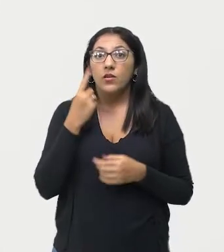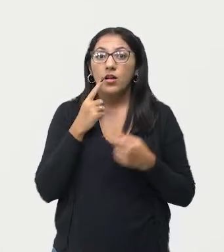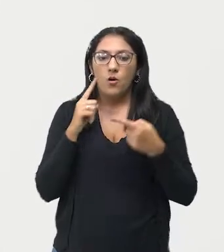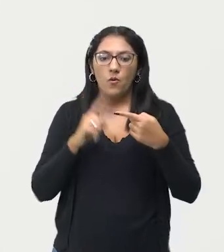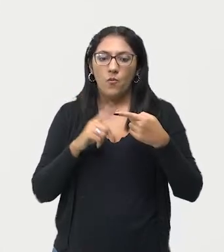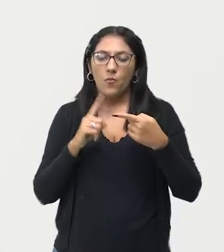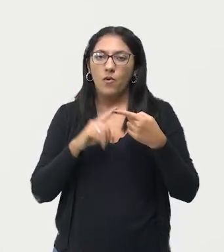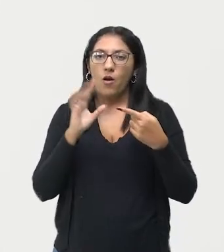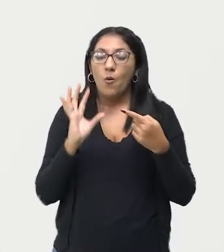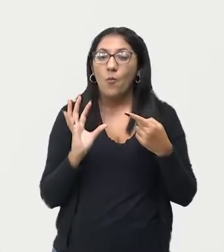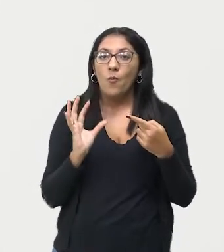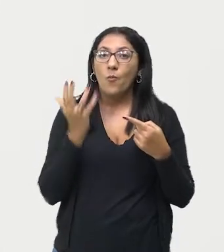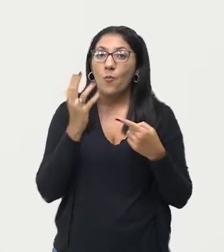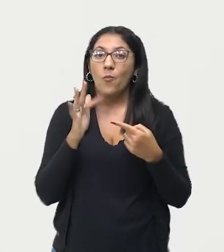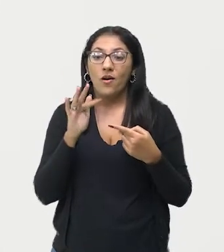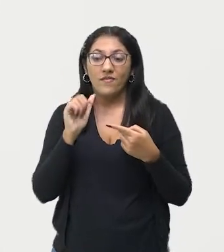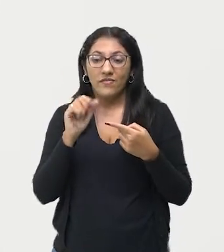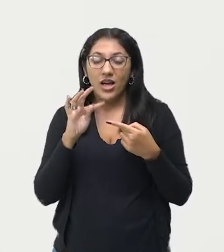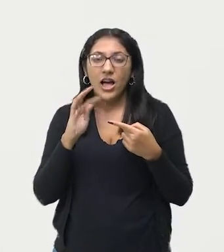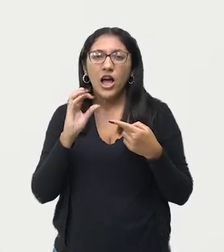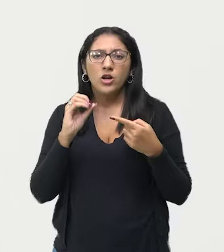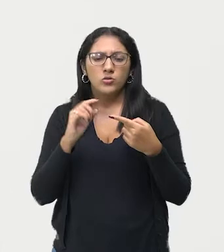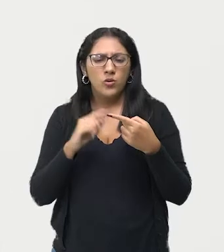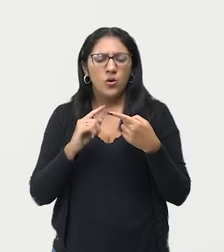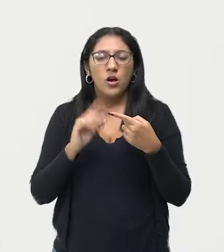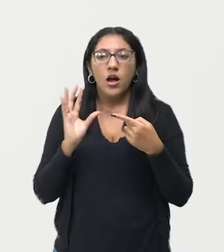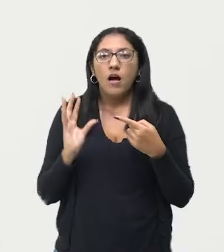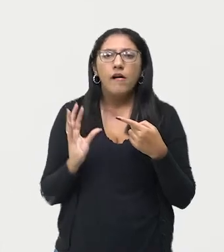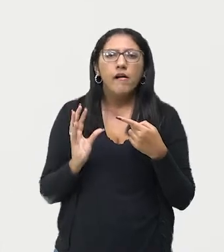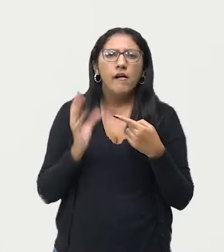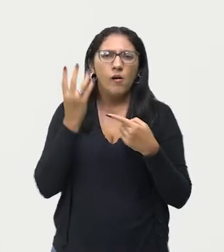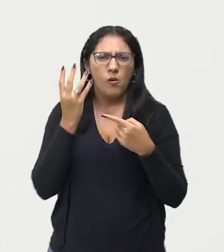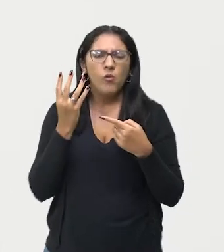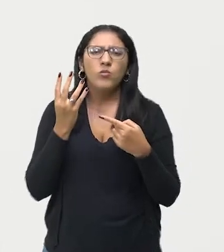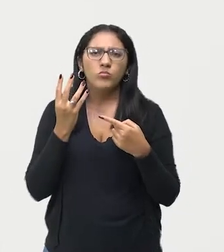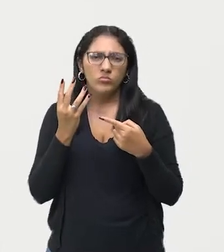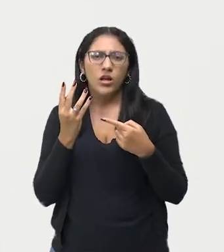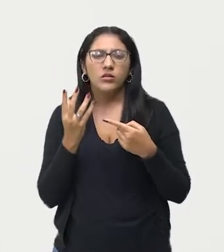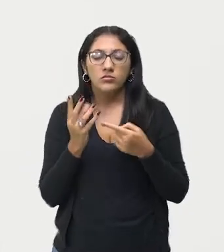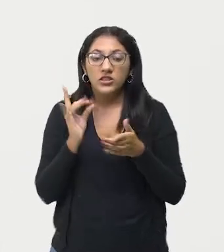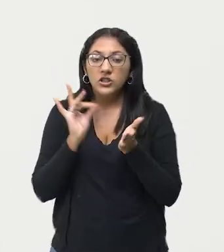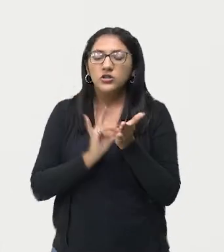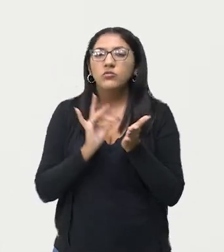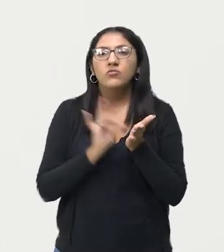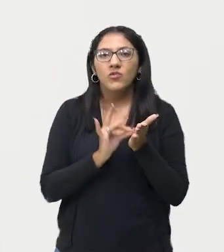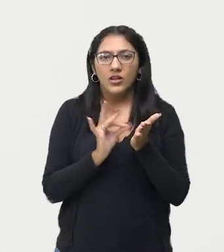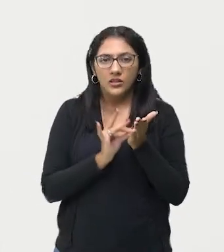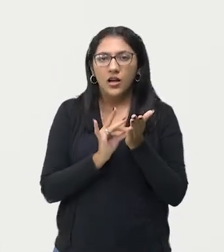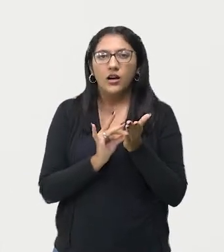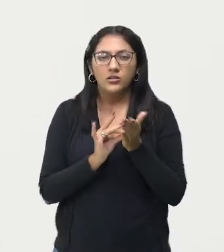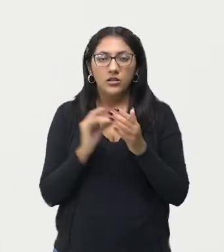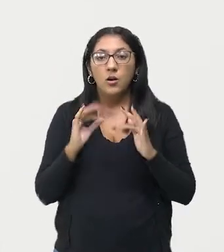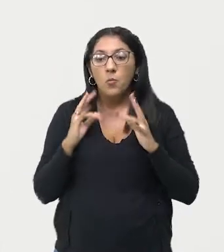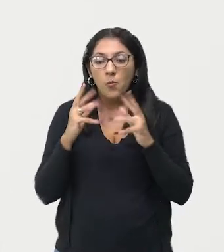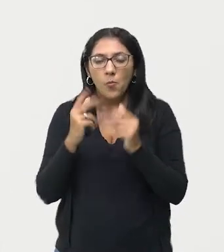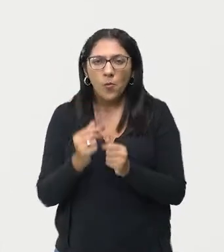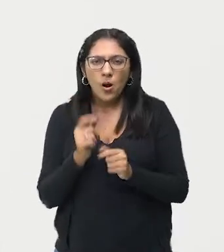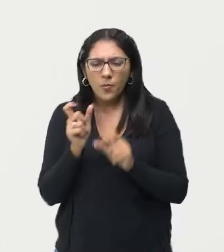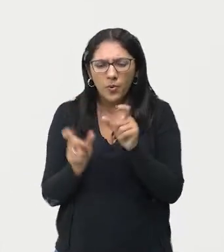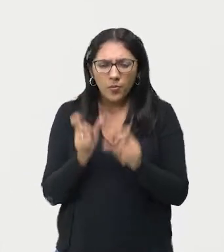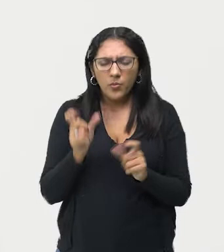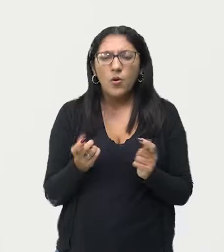fato a definição é de que é um evento efetivamente ocorrido e que pode